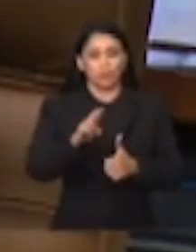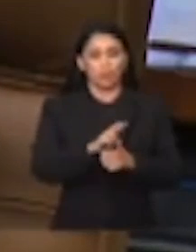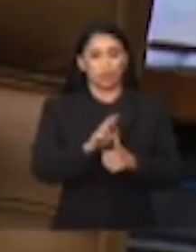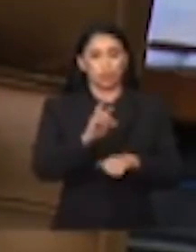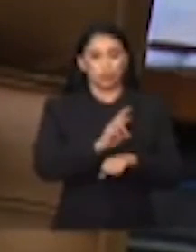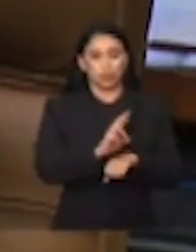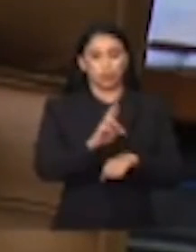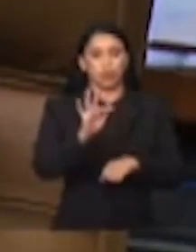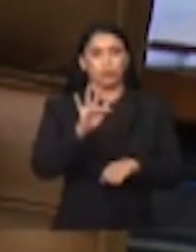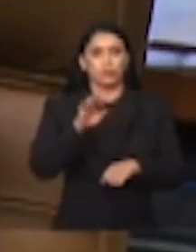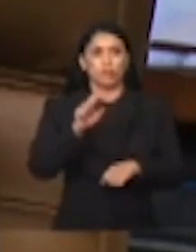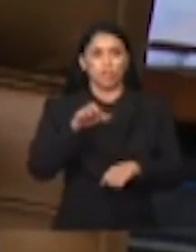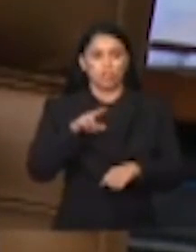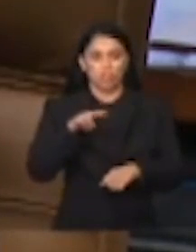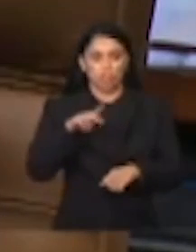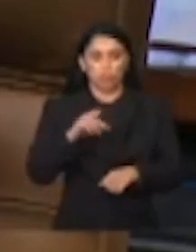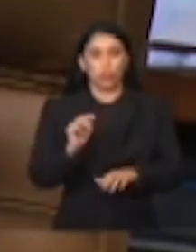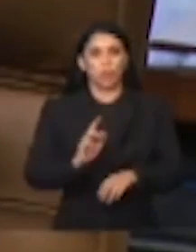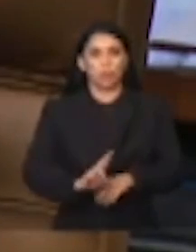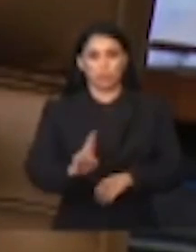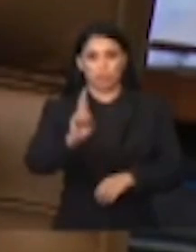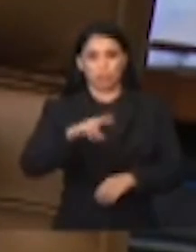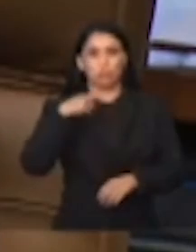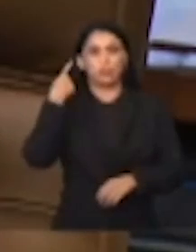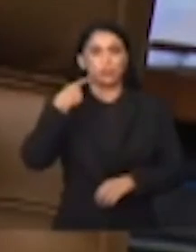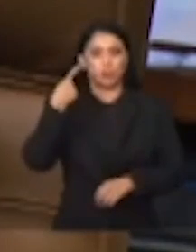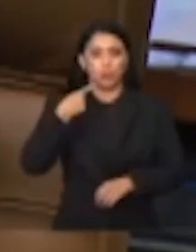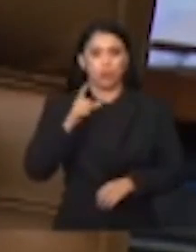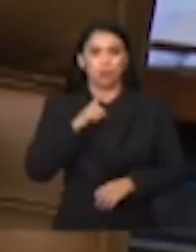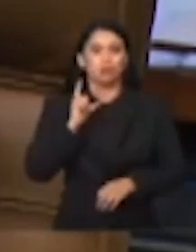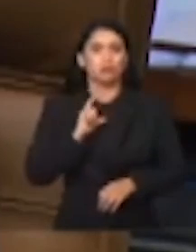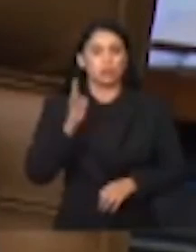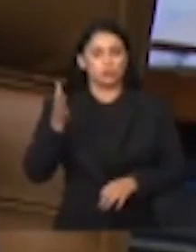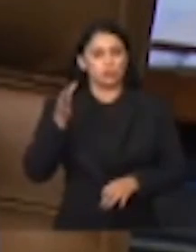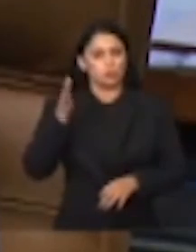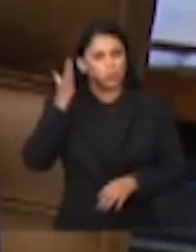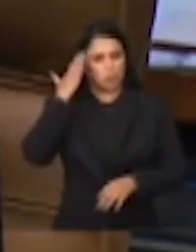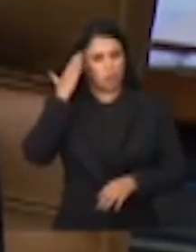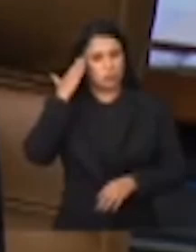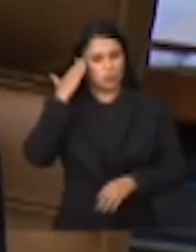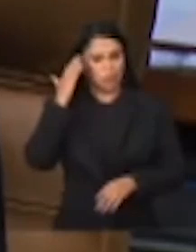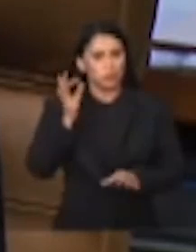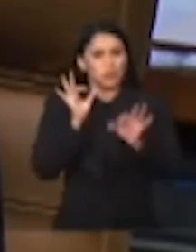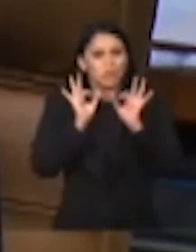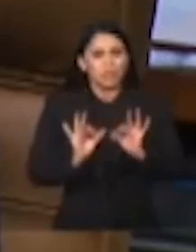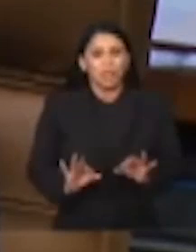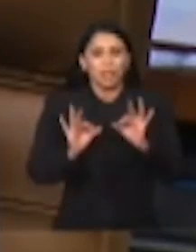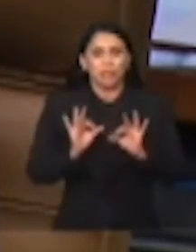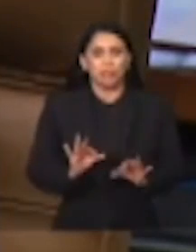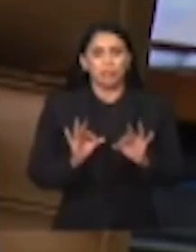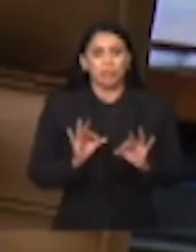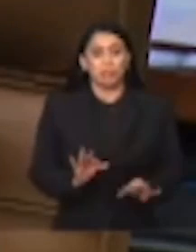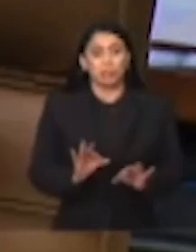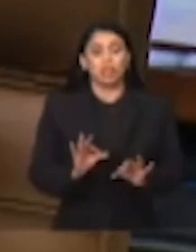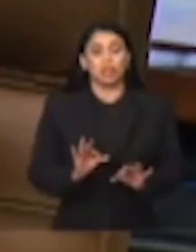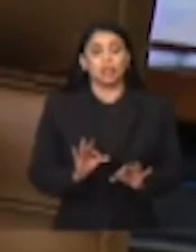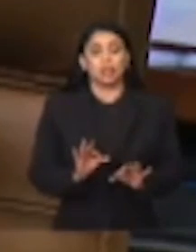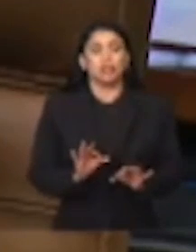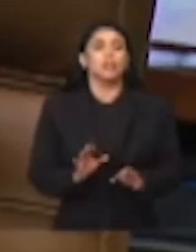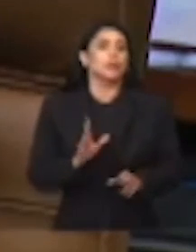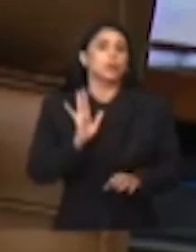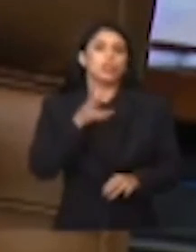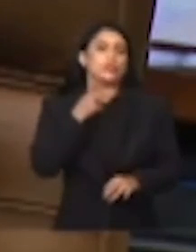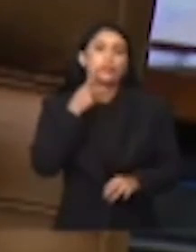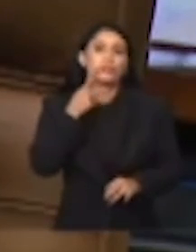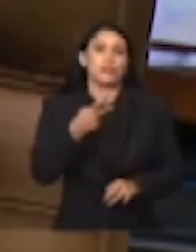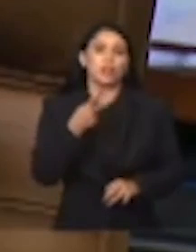Fernando Neves em nome dos Advogados mas eu tenho certeza que nós sabemos entre nós que diferente de tantas vezes que se diz